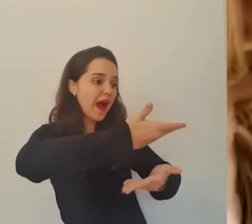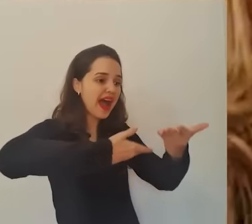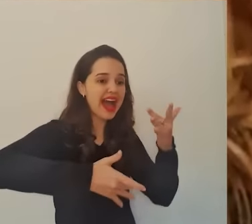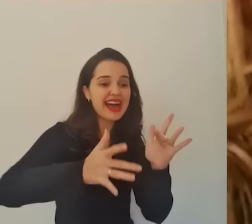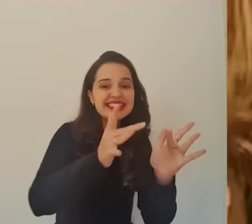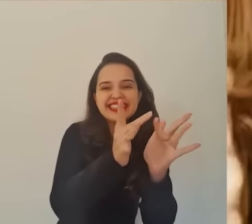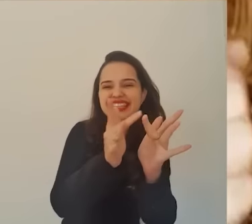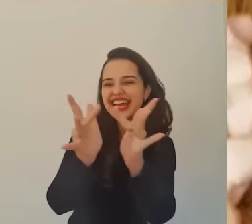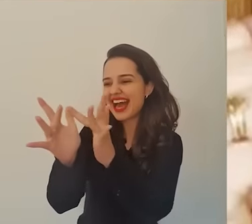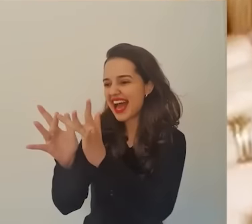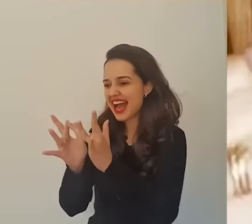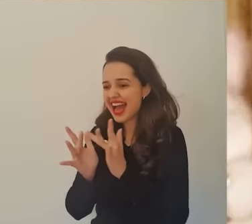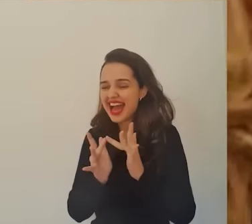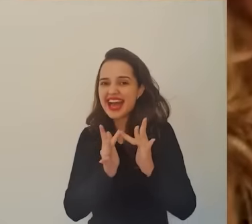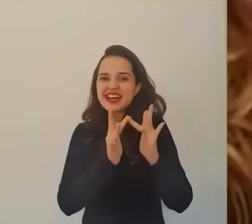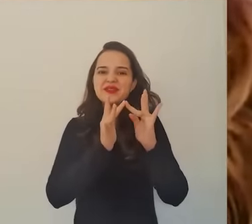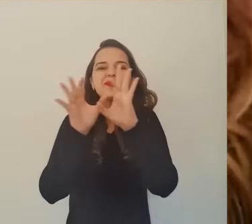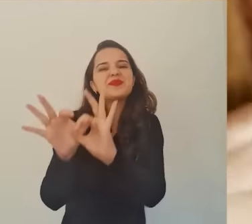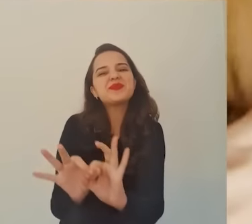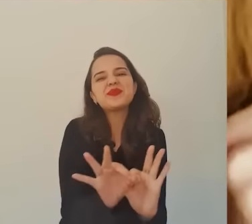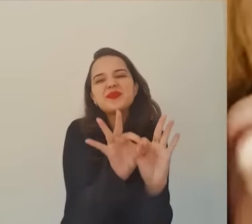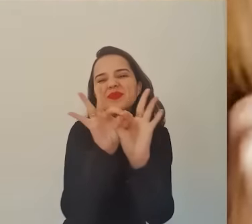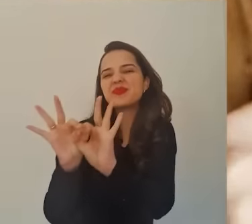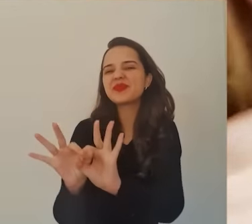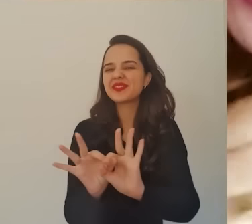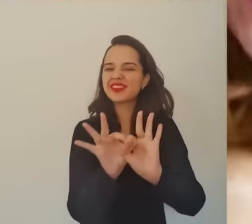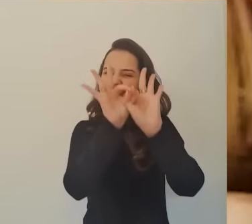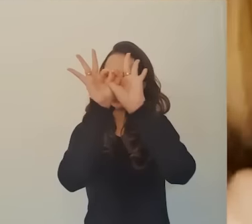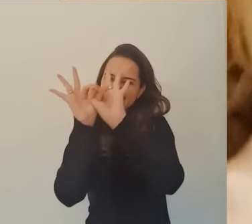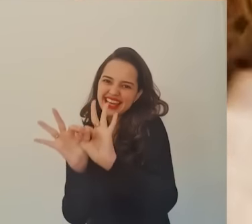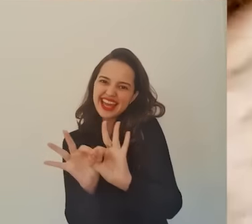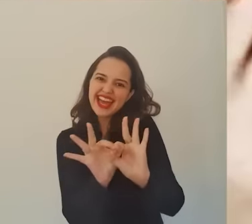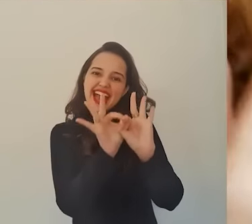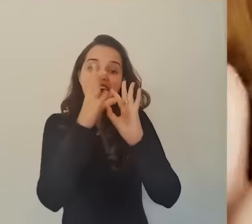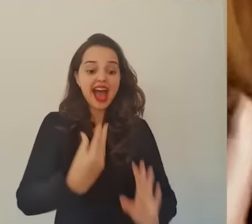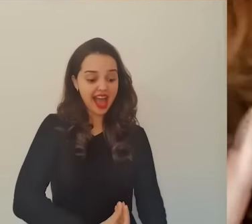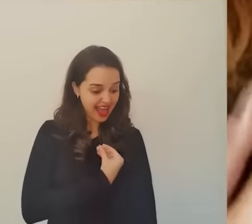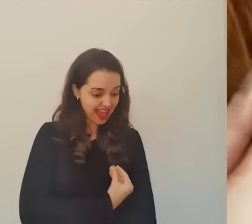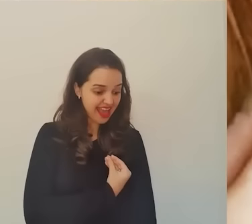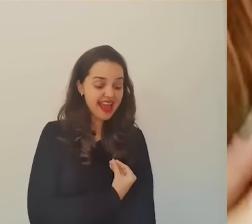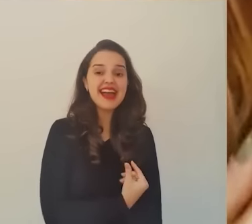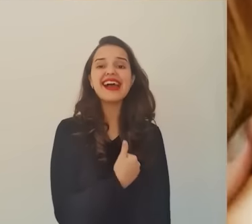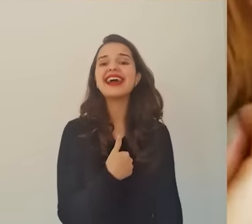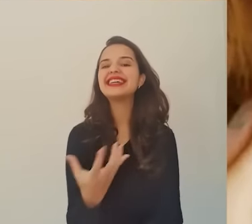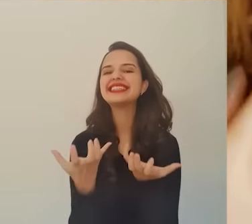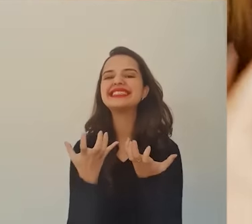Meus irmãos.